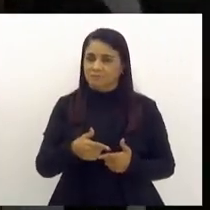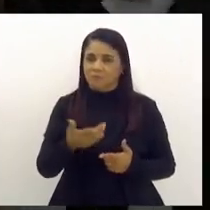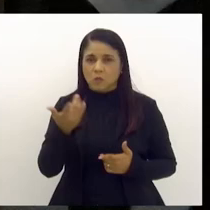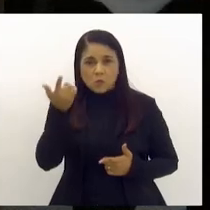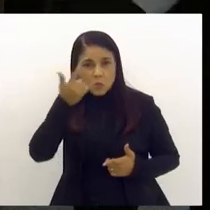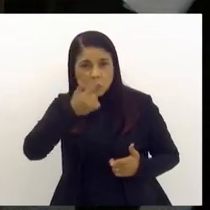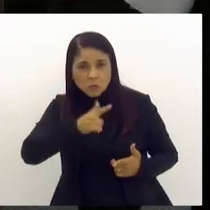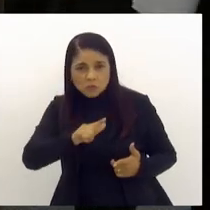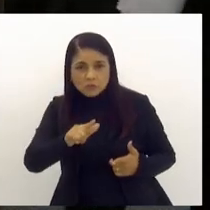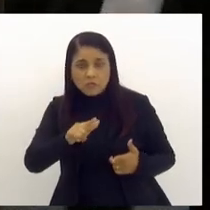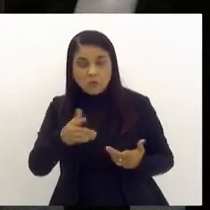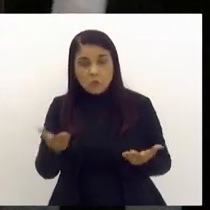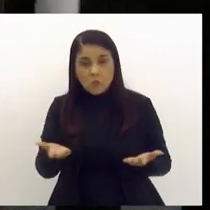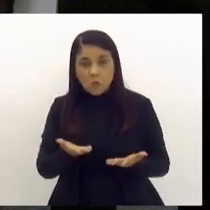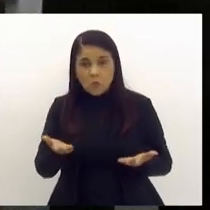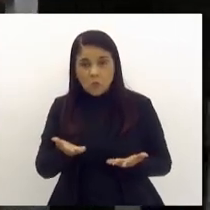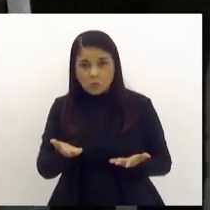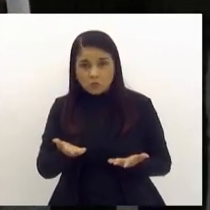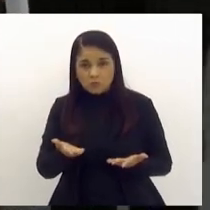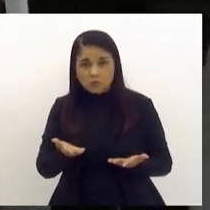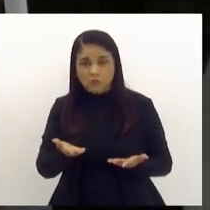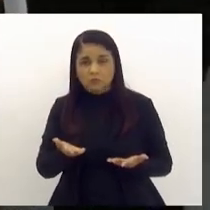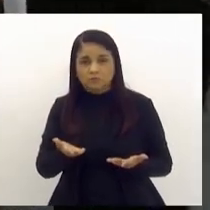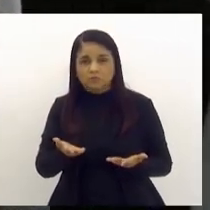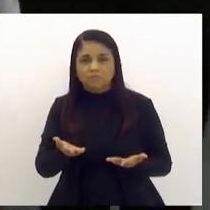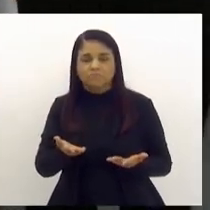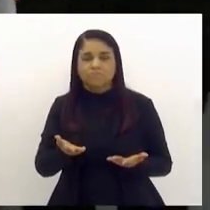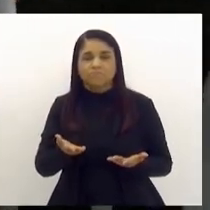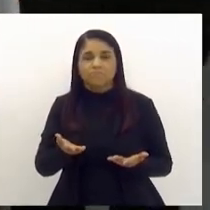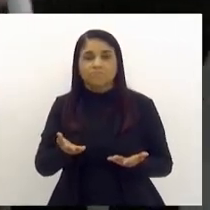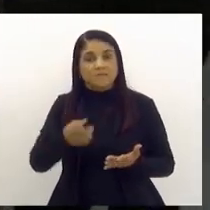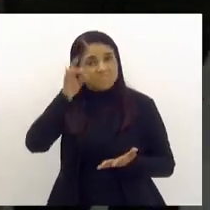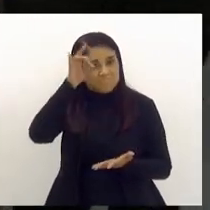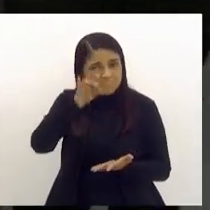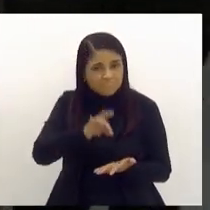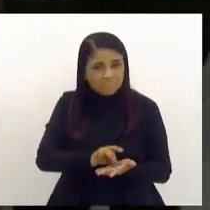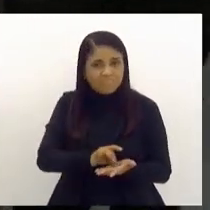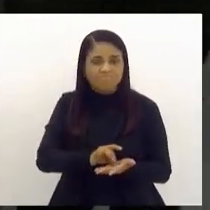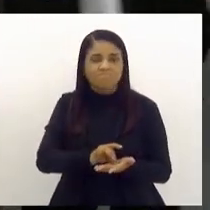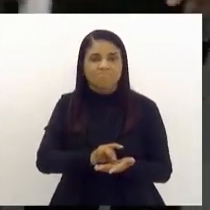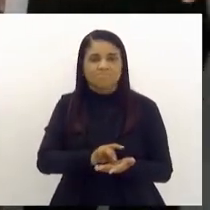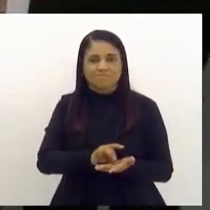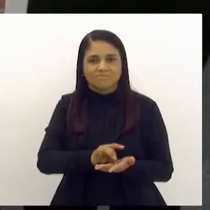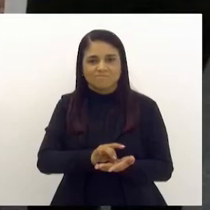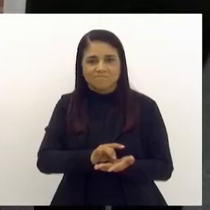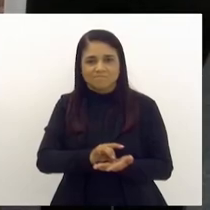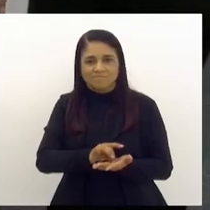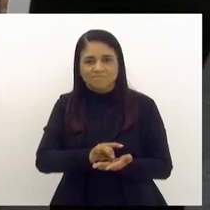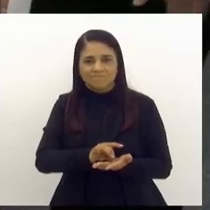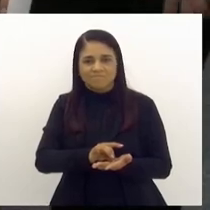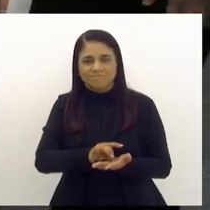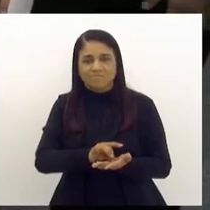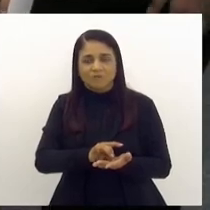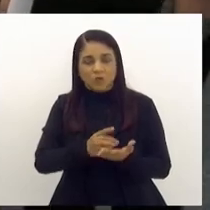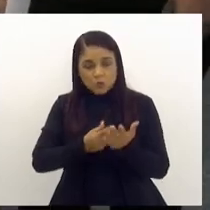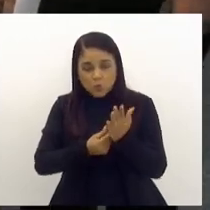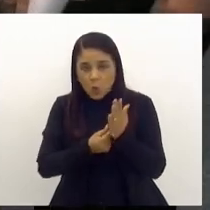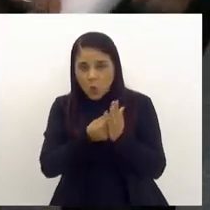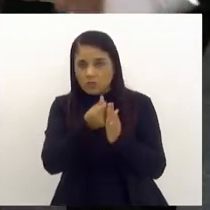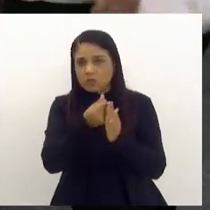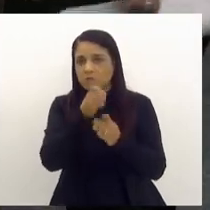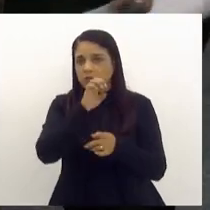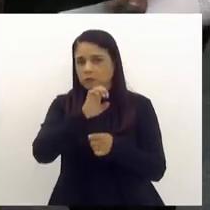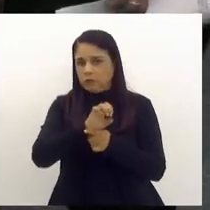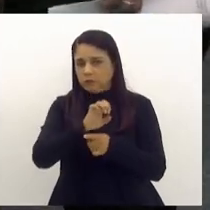da lógica hoje de possibilidade real do orçamento do